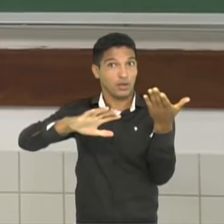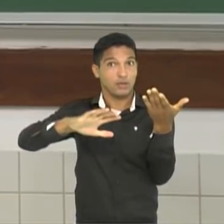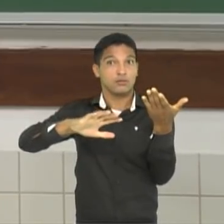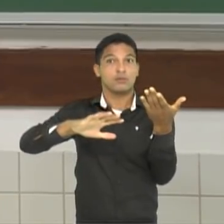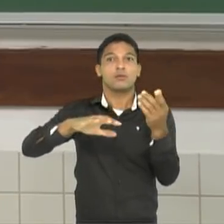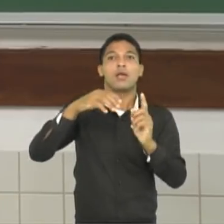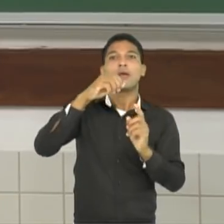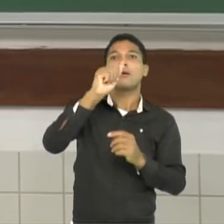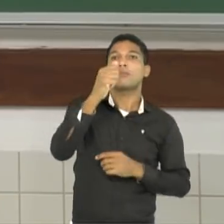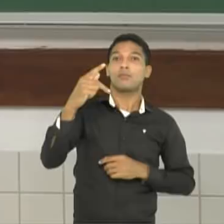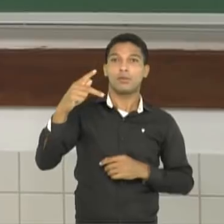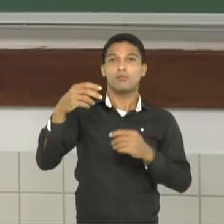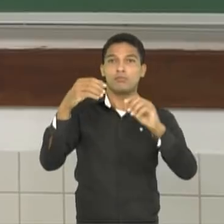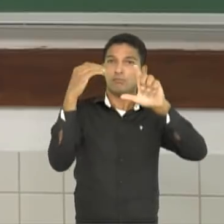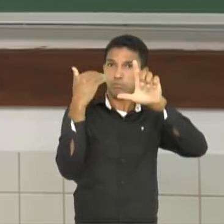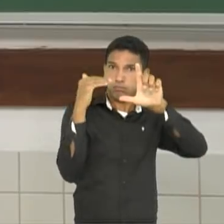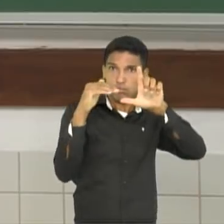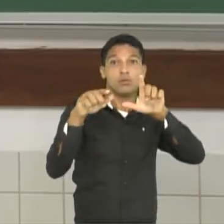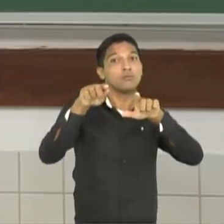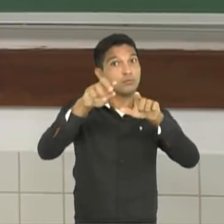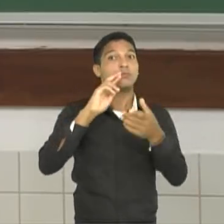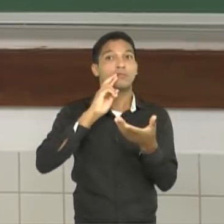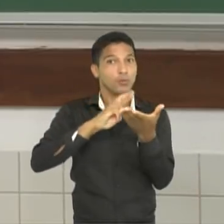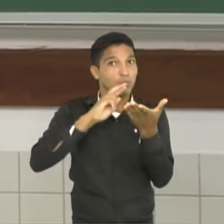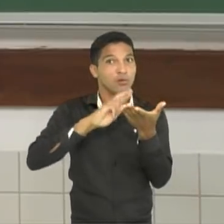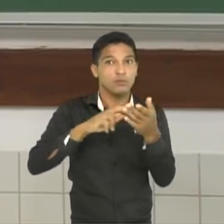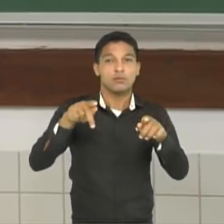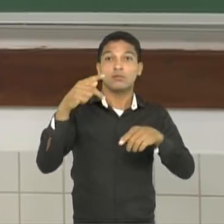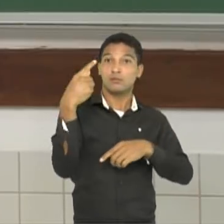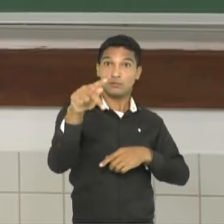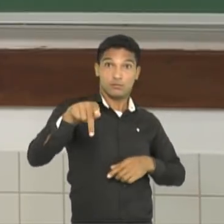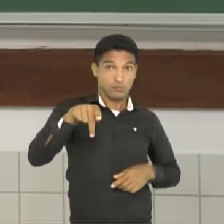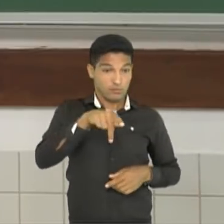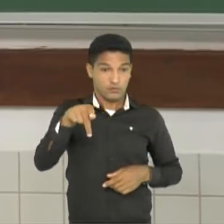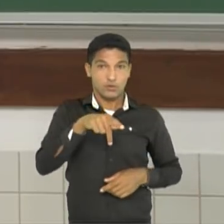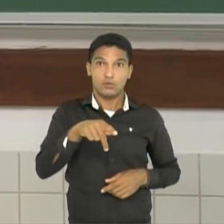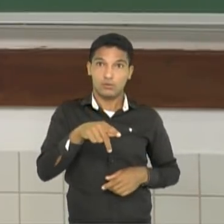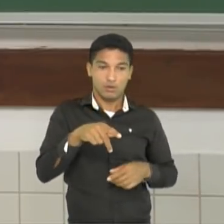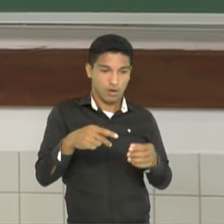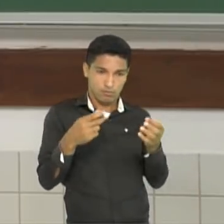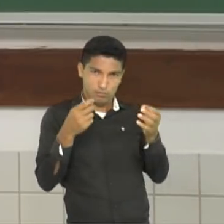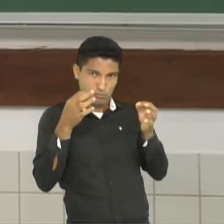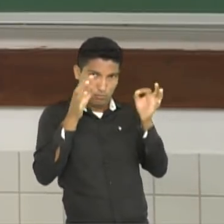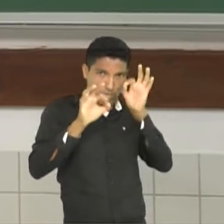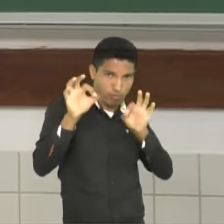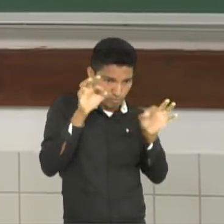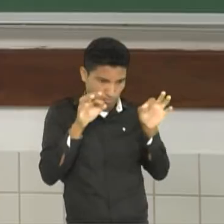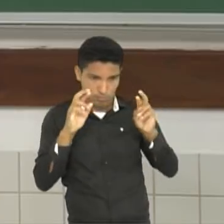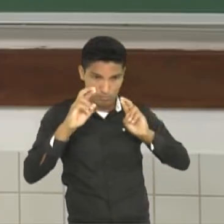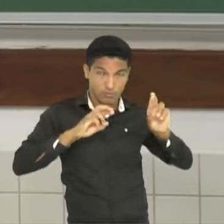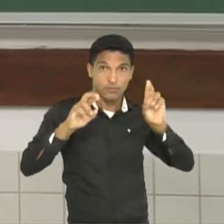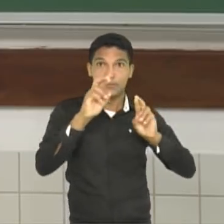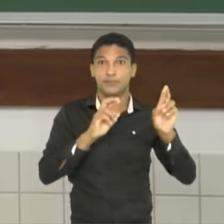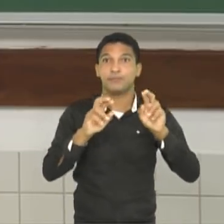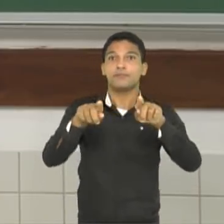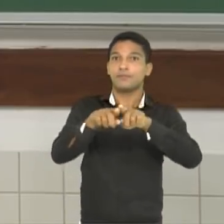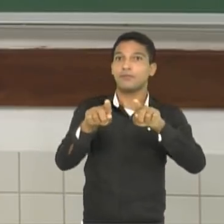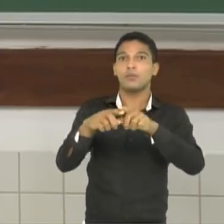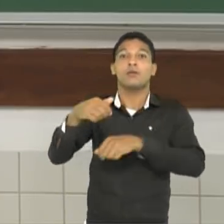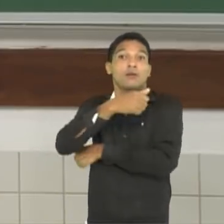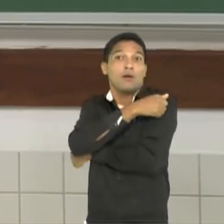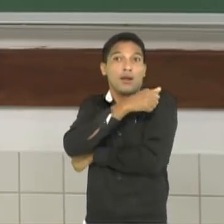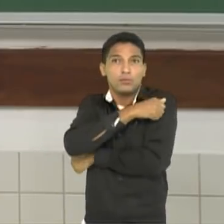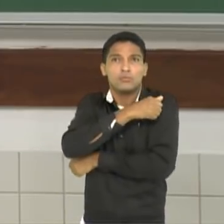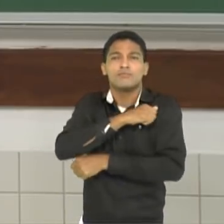ser feitas por vocês para que o professor acompanhe o rendimento. Alunos que estão acompanhando somente pela TV ou que estão com alguma dificuldade